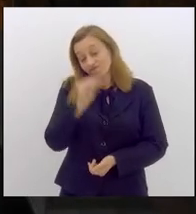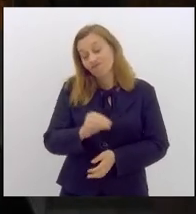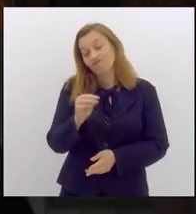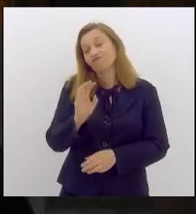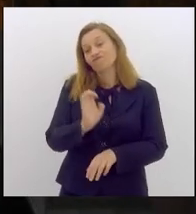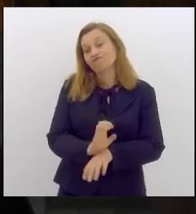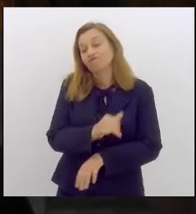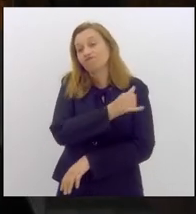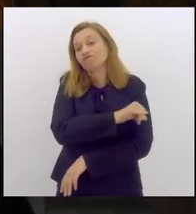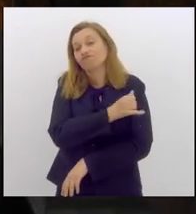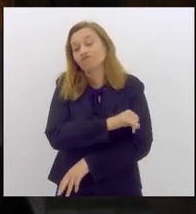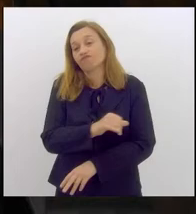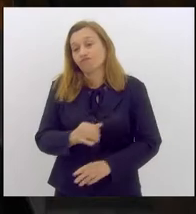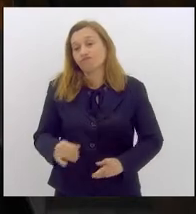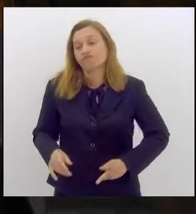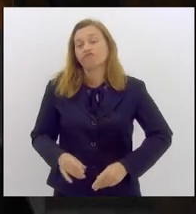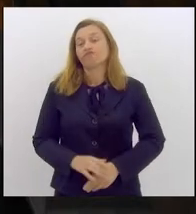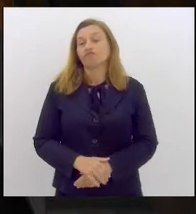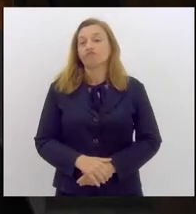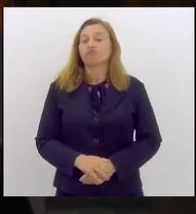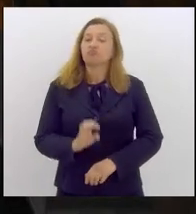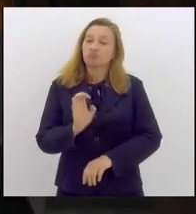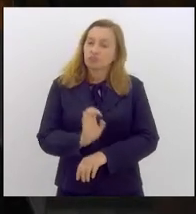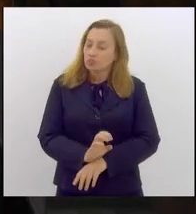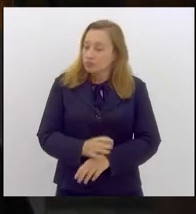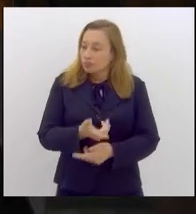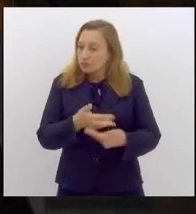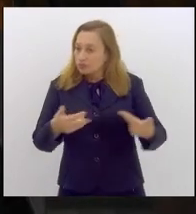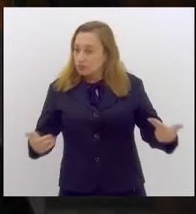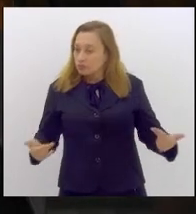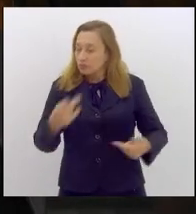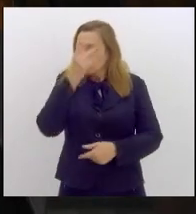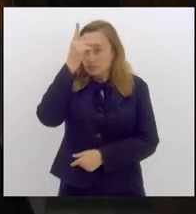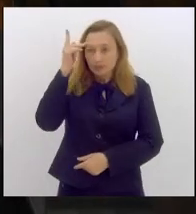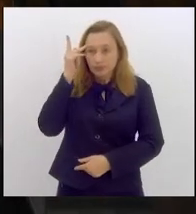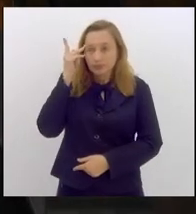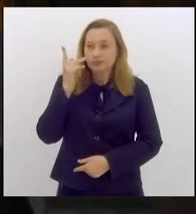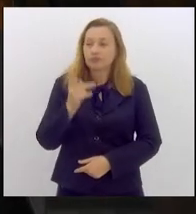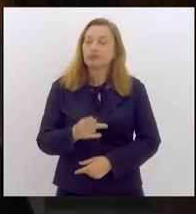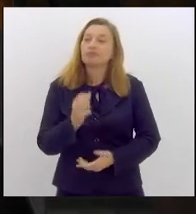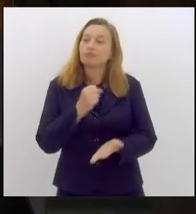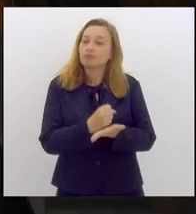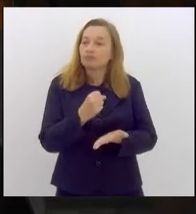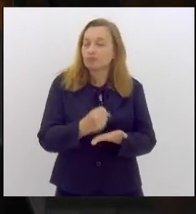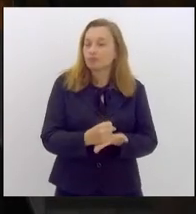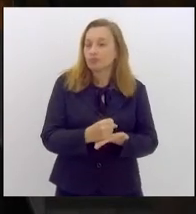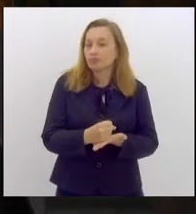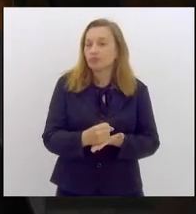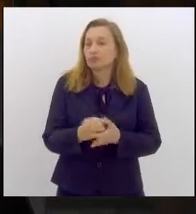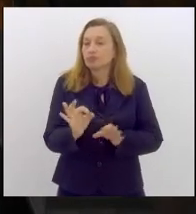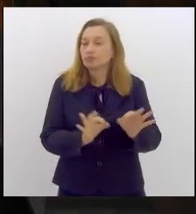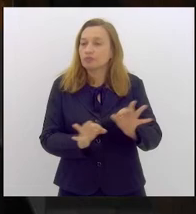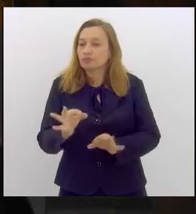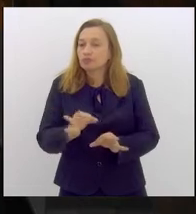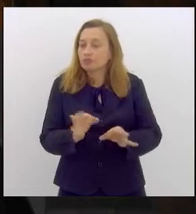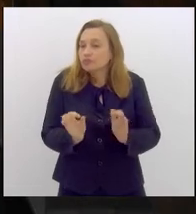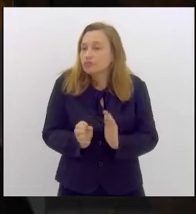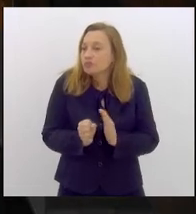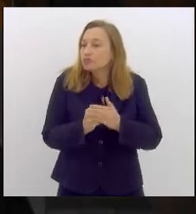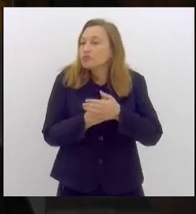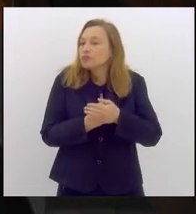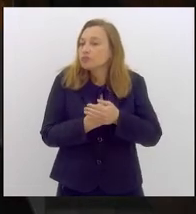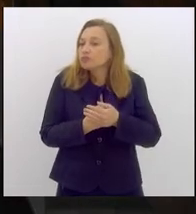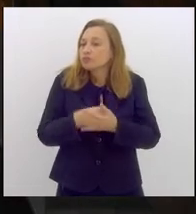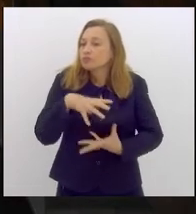Janeiro. Um Estado que tem milhares de pessoas contratadas em projetos secretos,